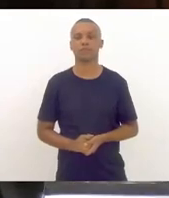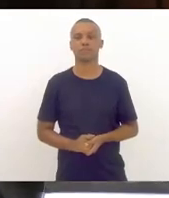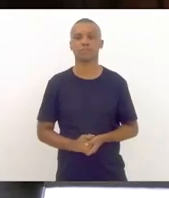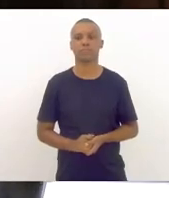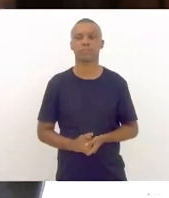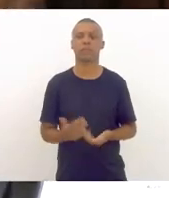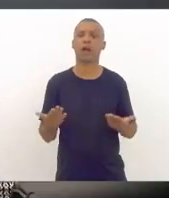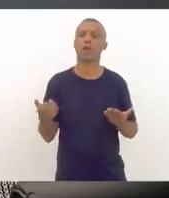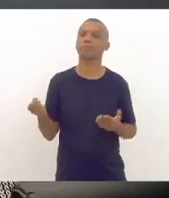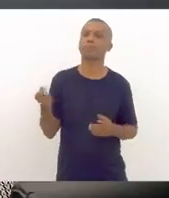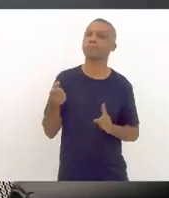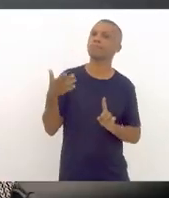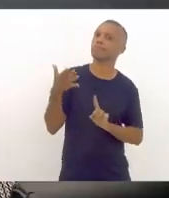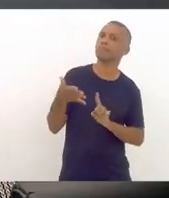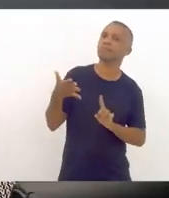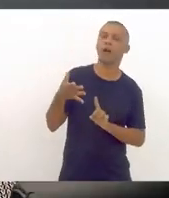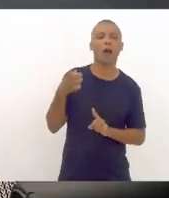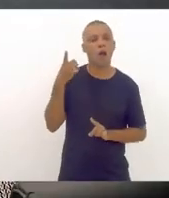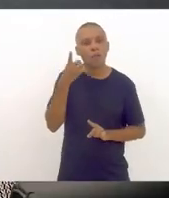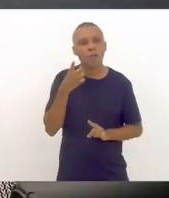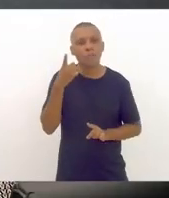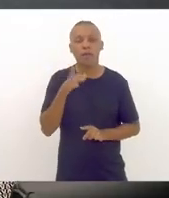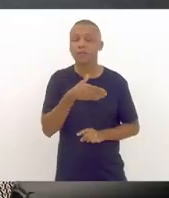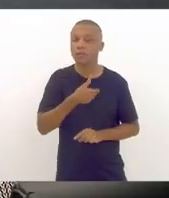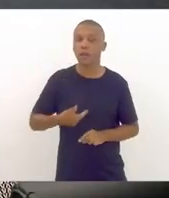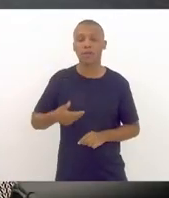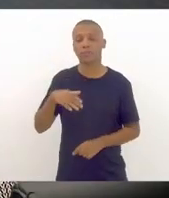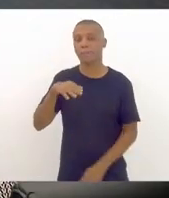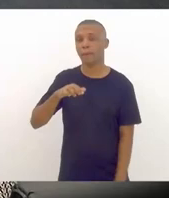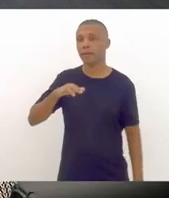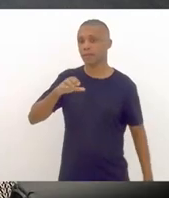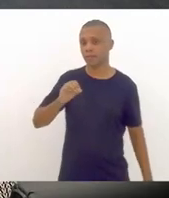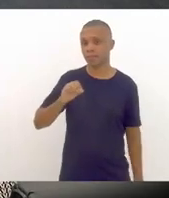Passar a palavra agora ao deputado estadual Márcio Canela.